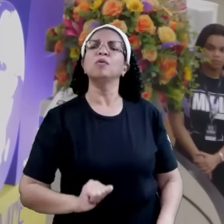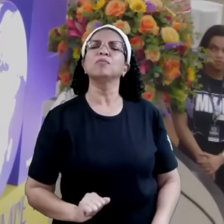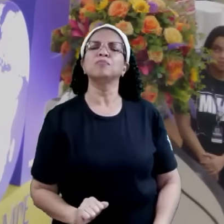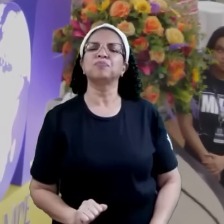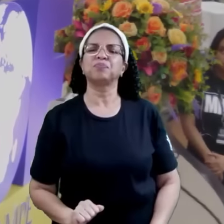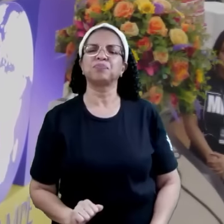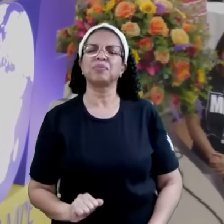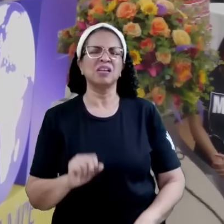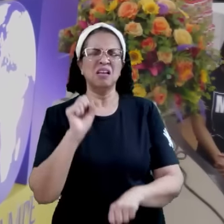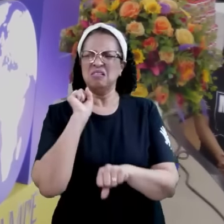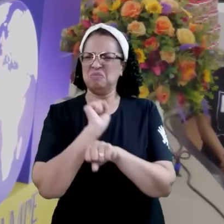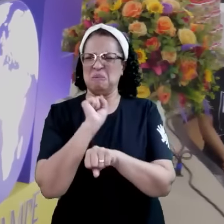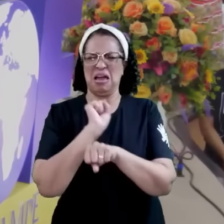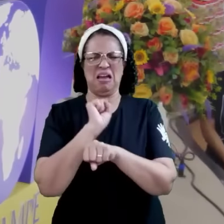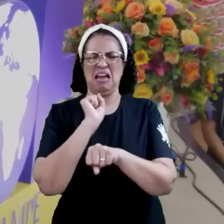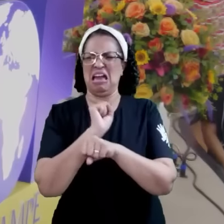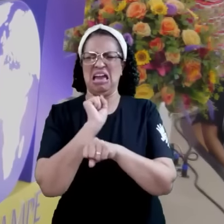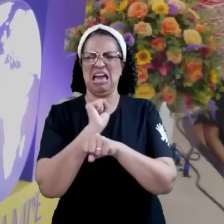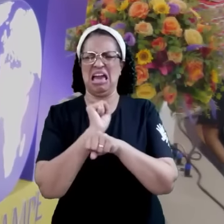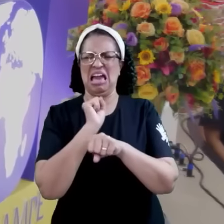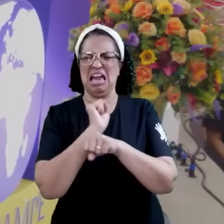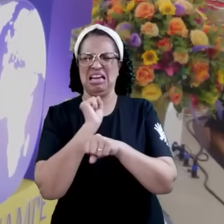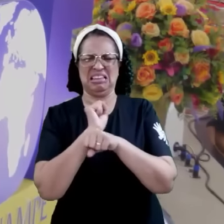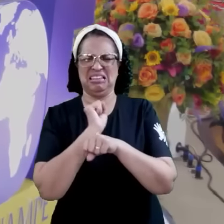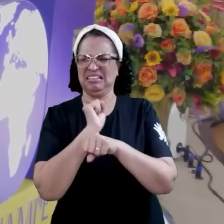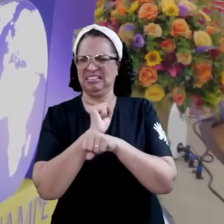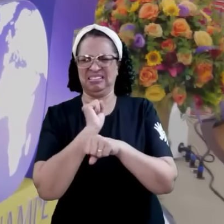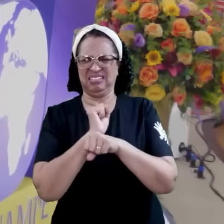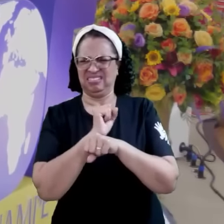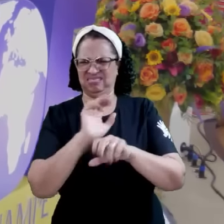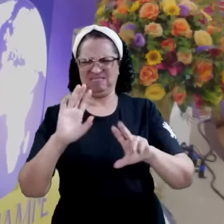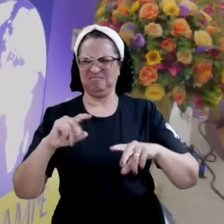para discutir com quem não tem nada para te acrescentar meu